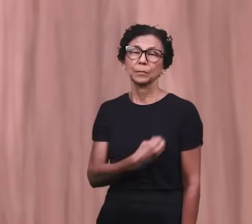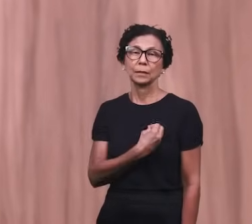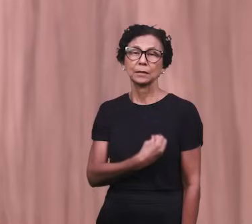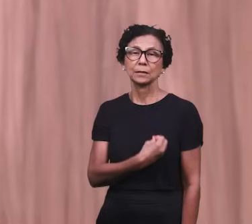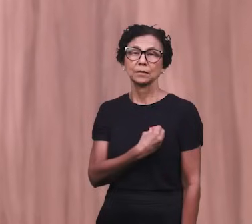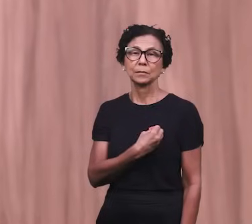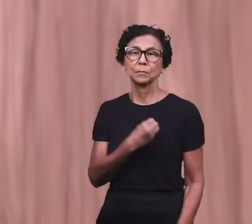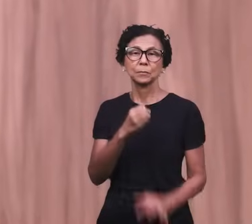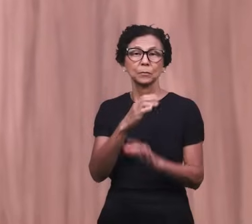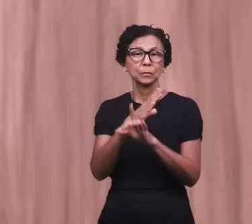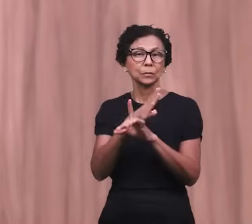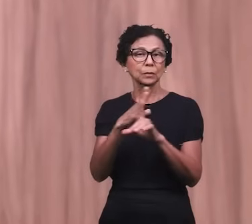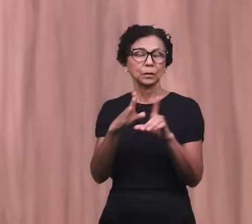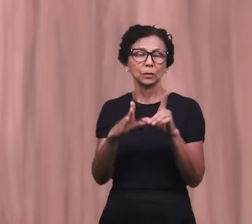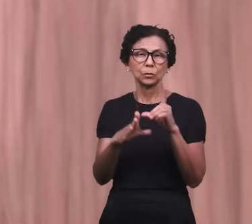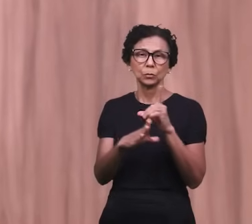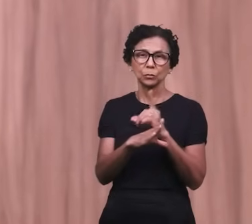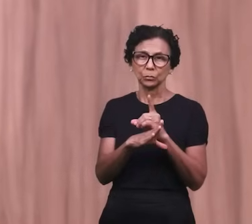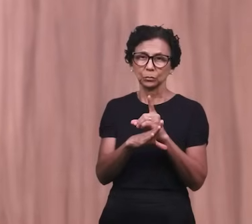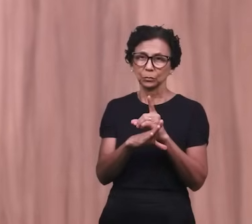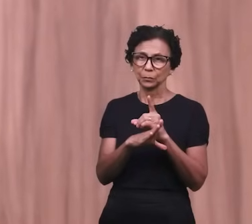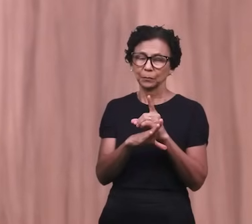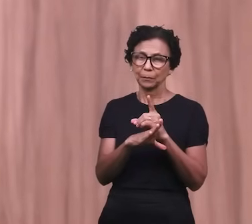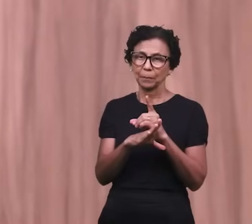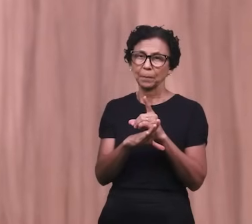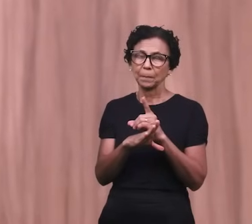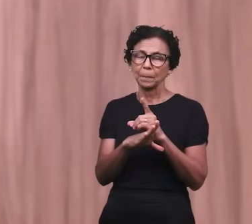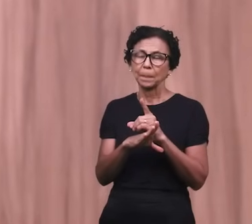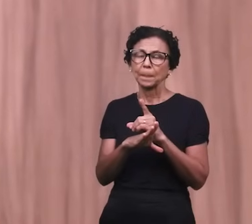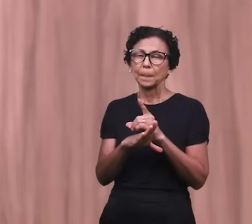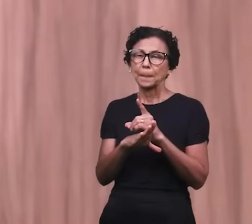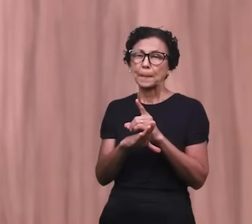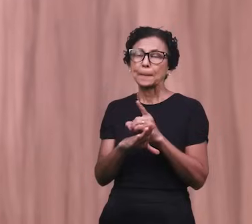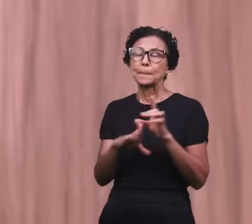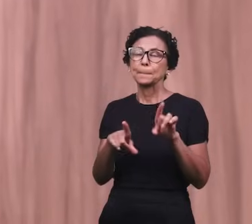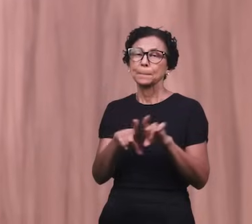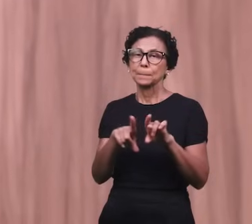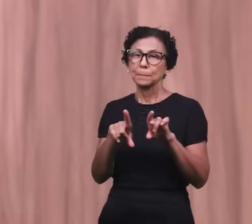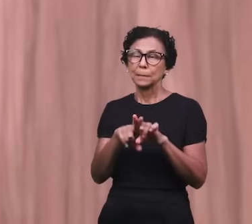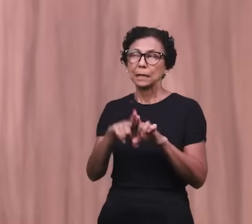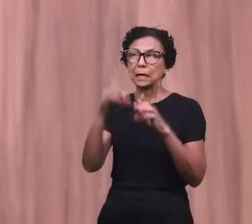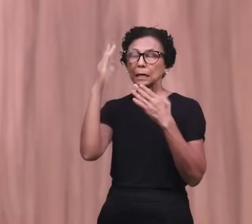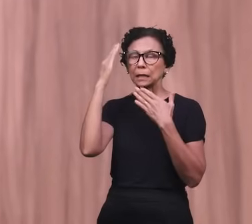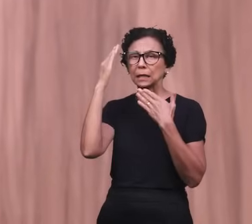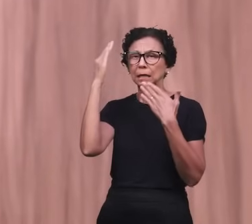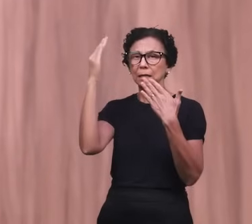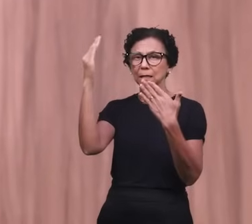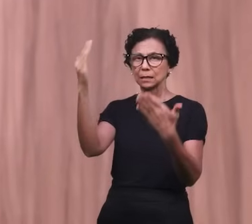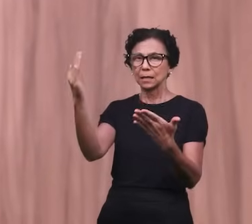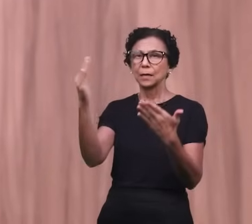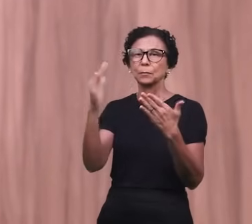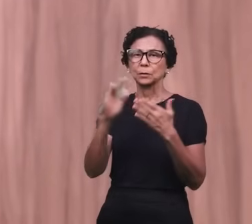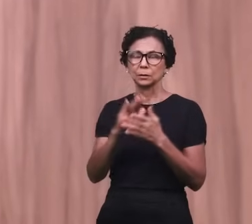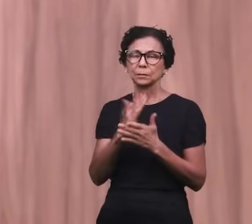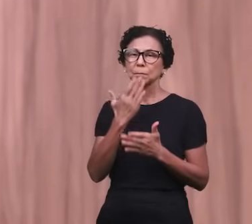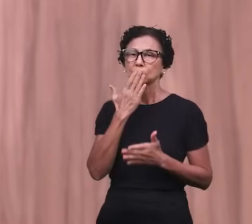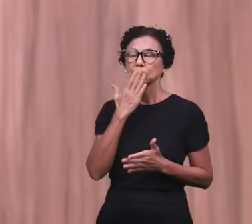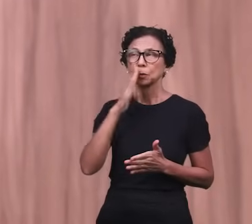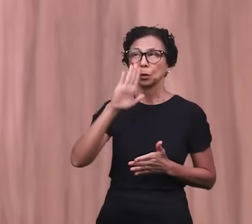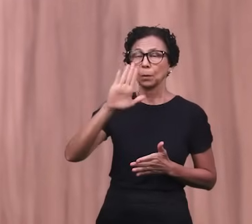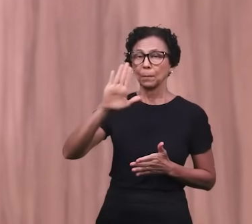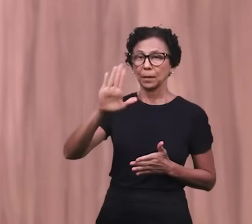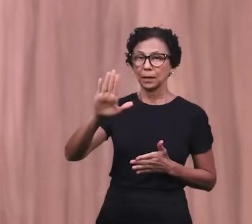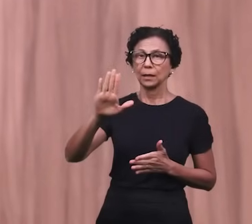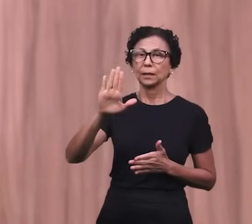de um culto, de uma bênção na qual o Senhor tem nos dado. Nós te louvamos, Senhor, pelos sinais e pela